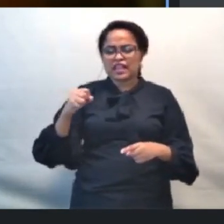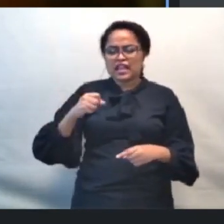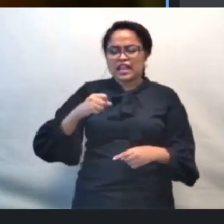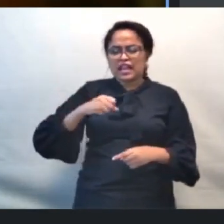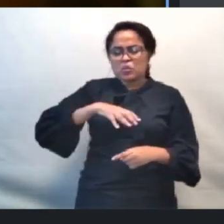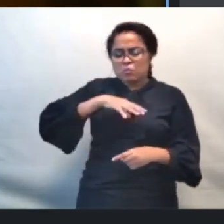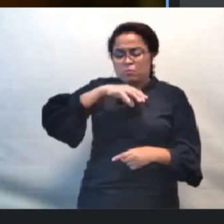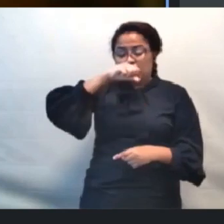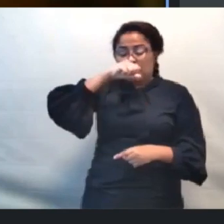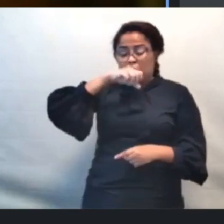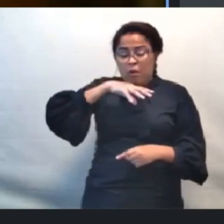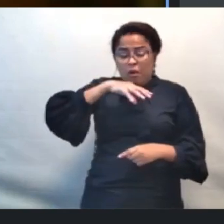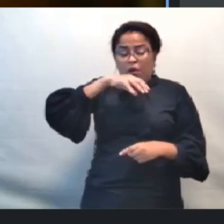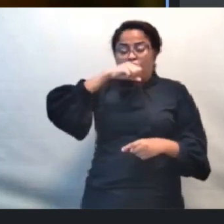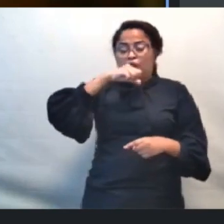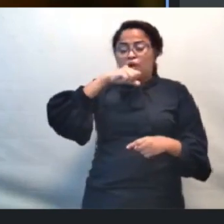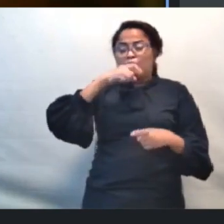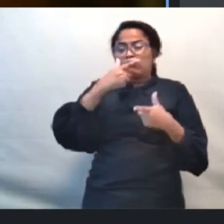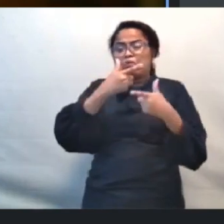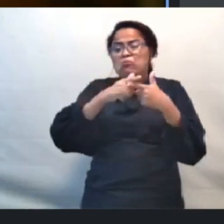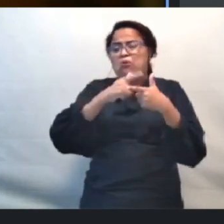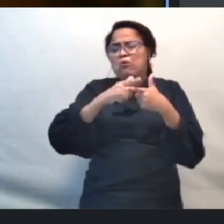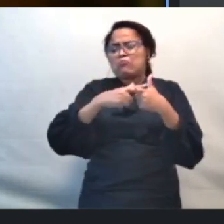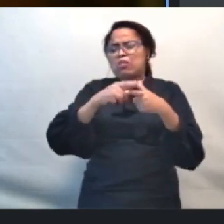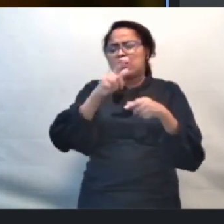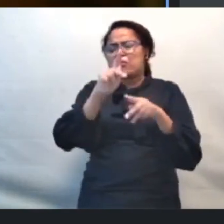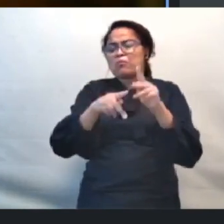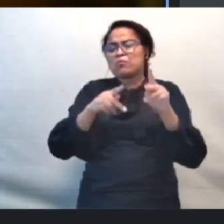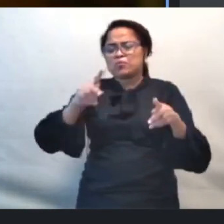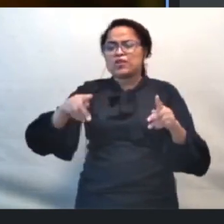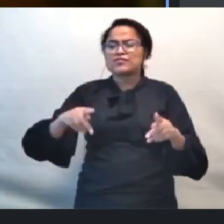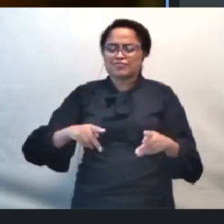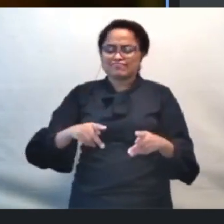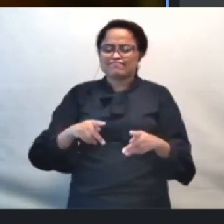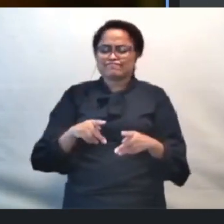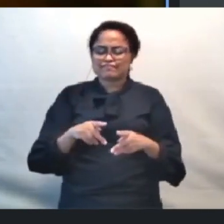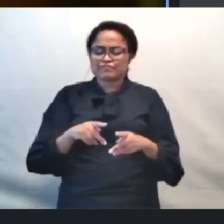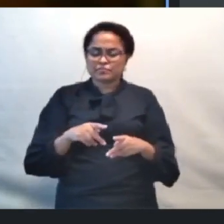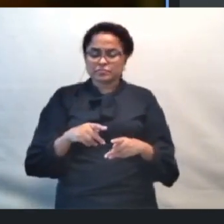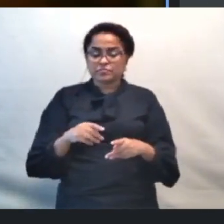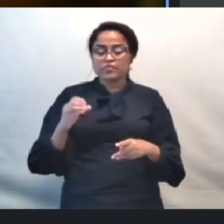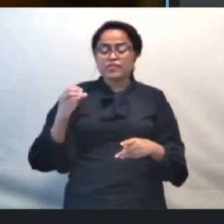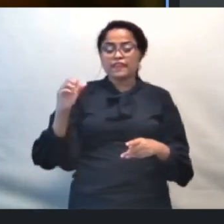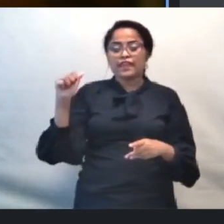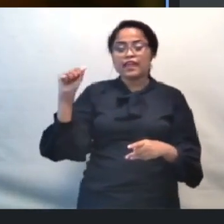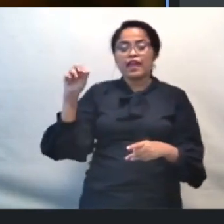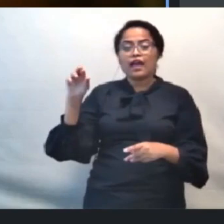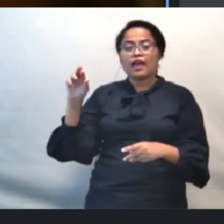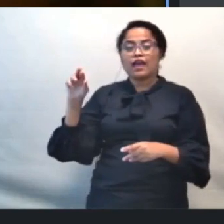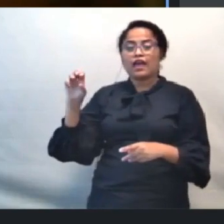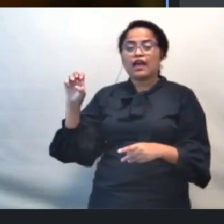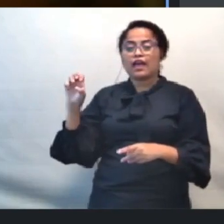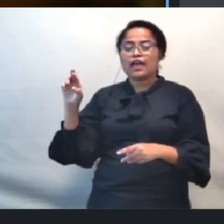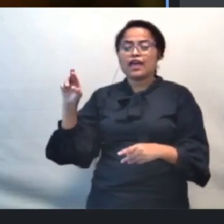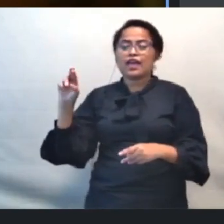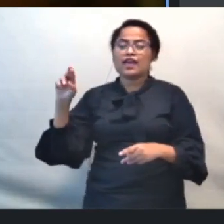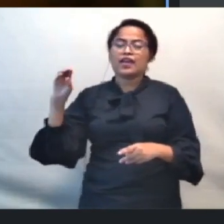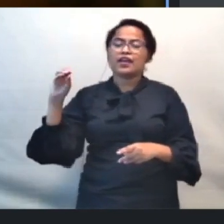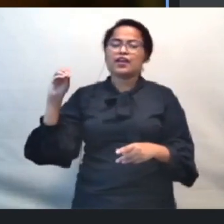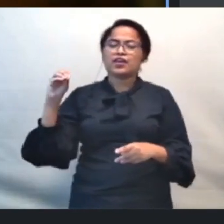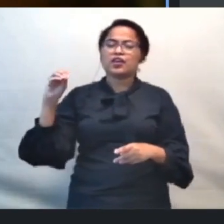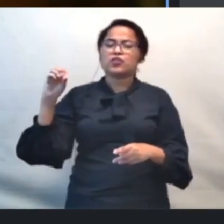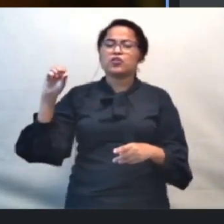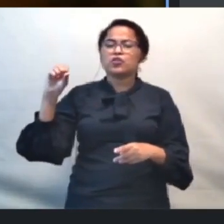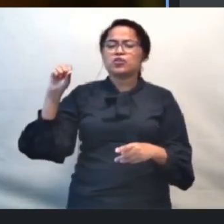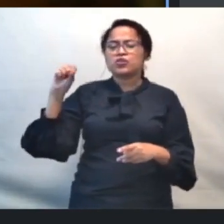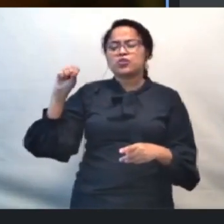que a gente faz são as duas metodologias principais, o aerosystem, que a gente usa dentro do domicílio, ou